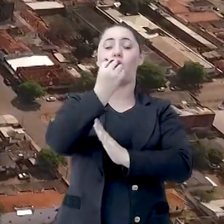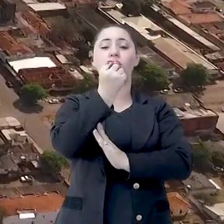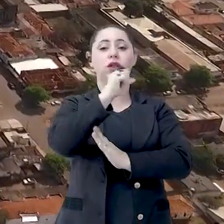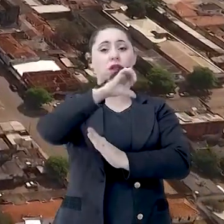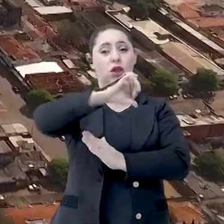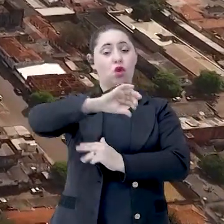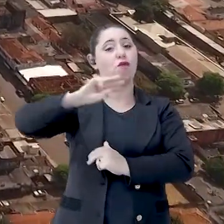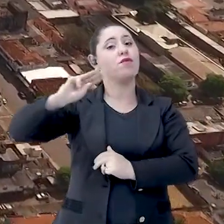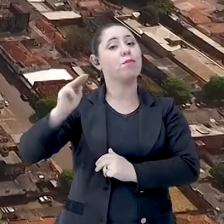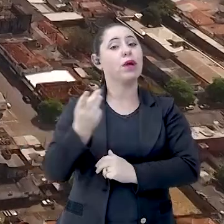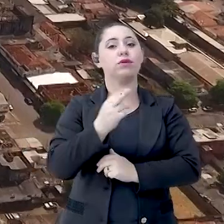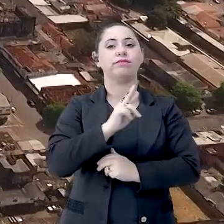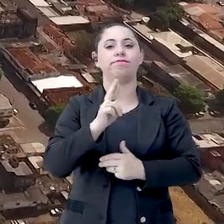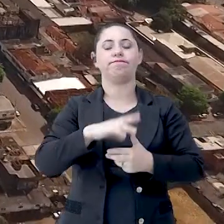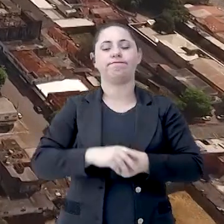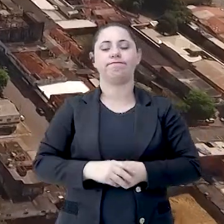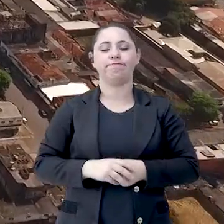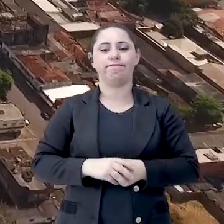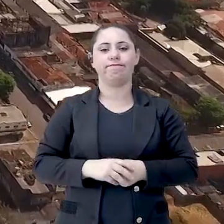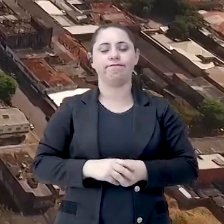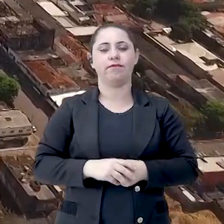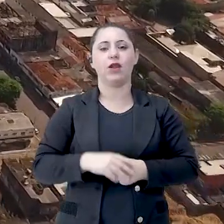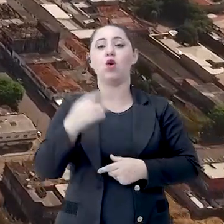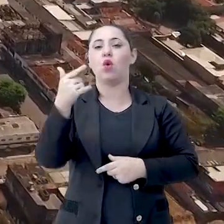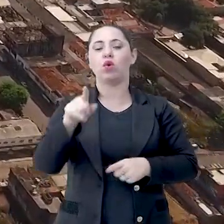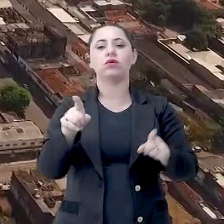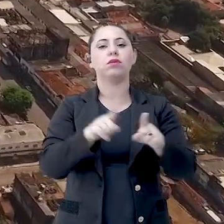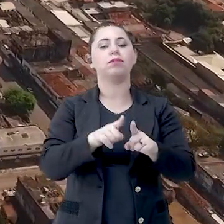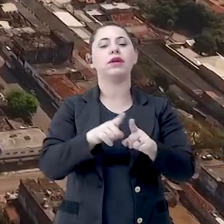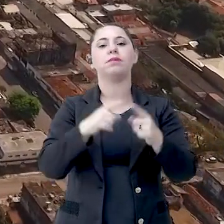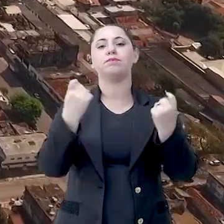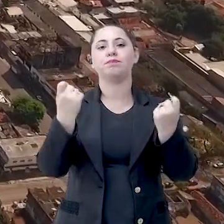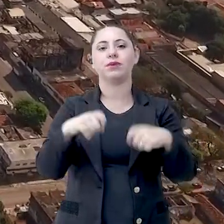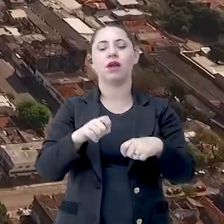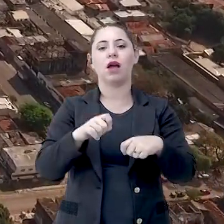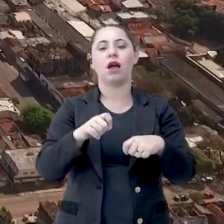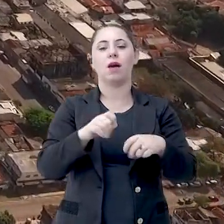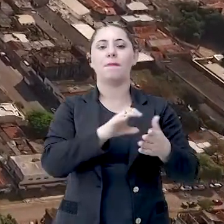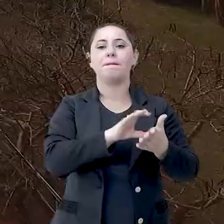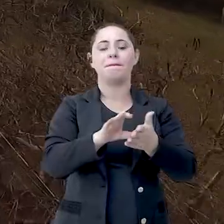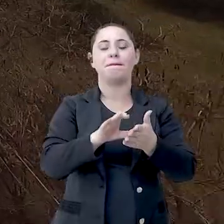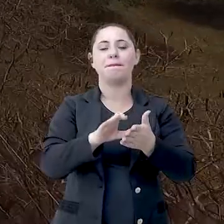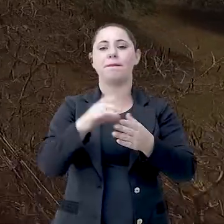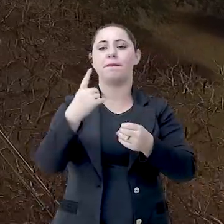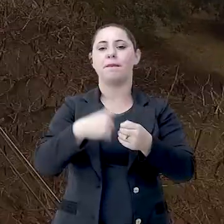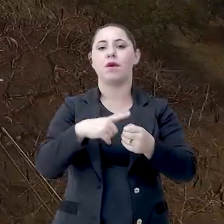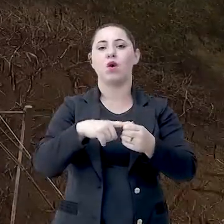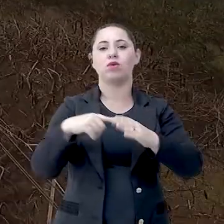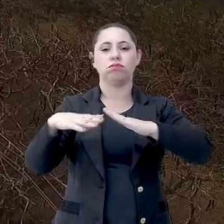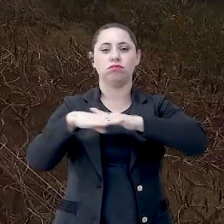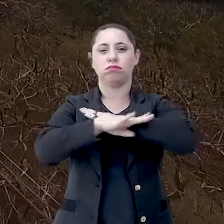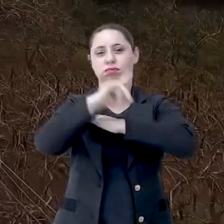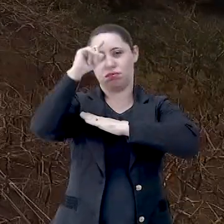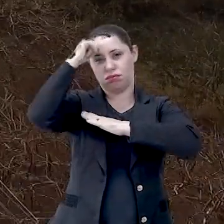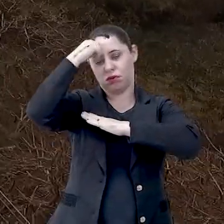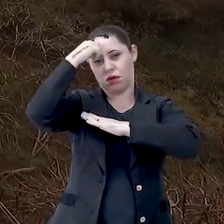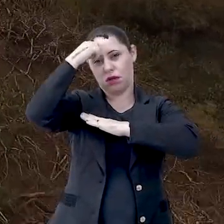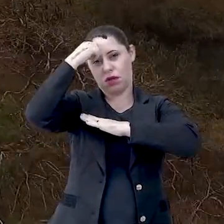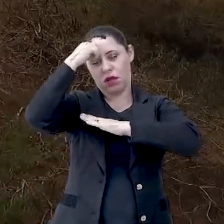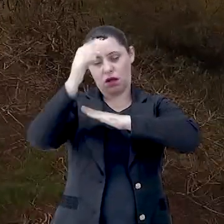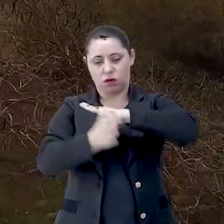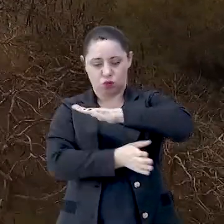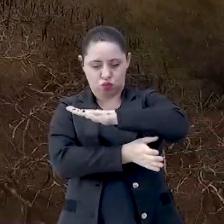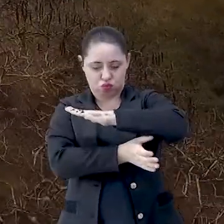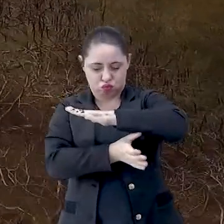demanda concedida para a cidade foi na pavimentação asfáltica, drenagem, manutenção de estradas e ponte